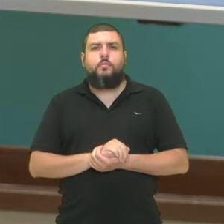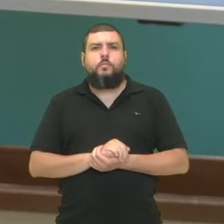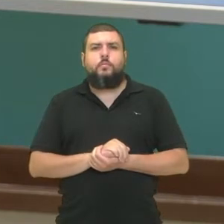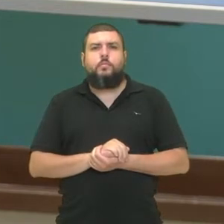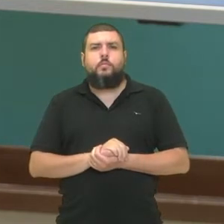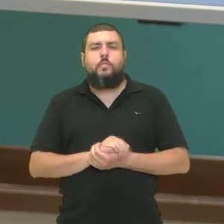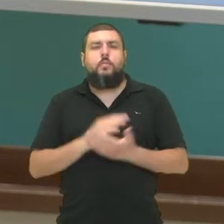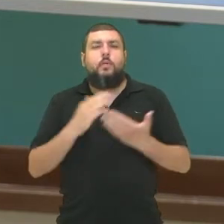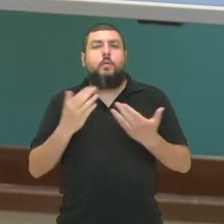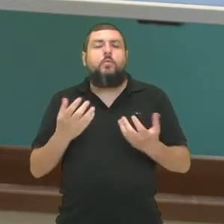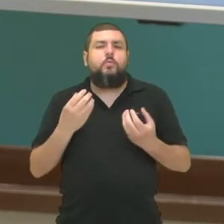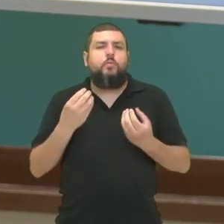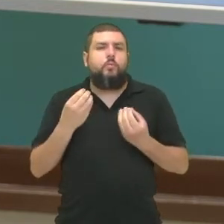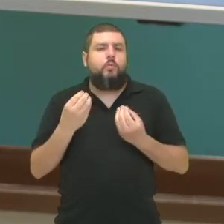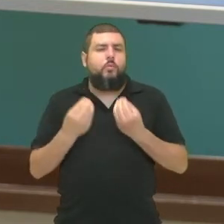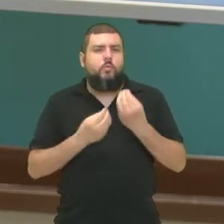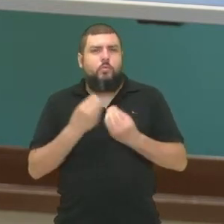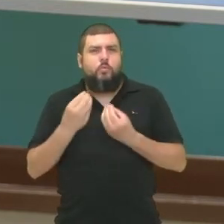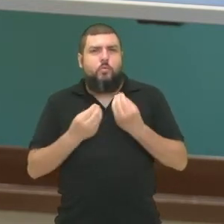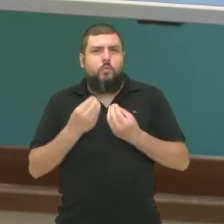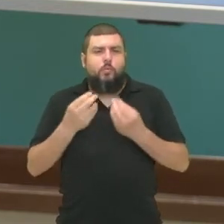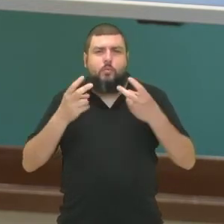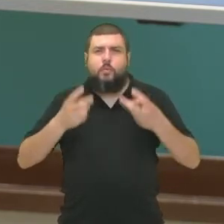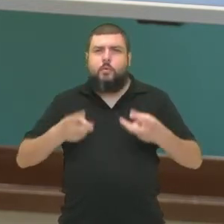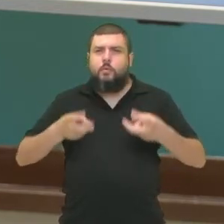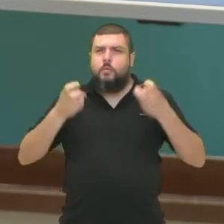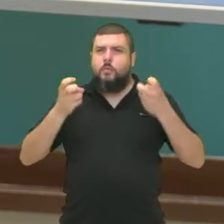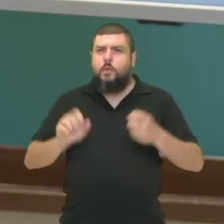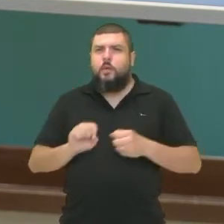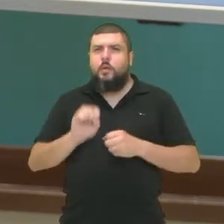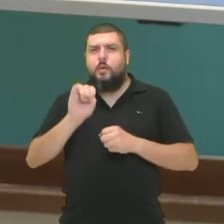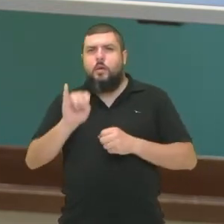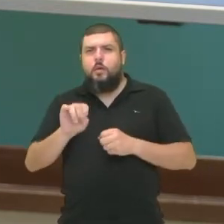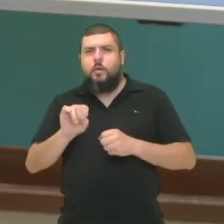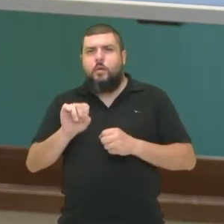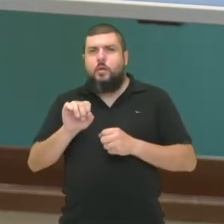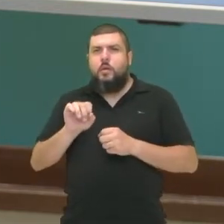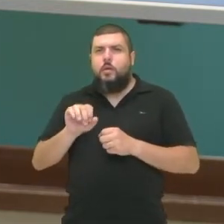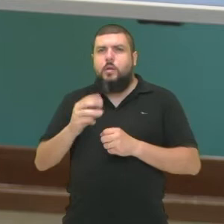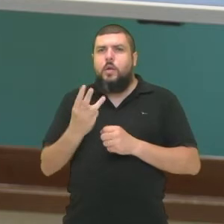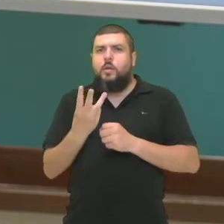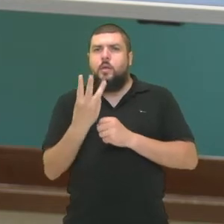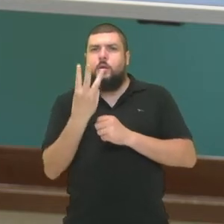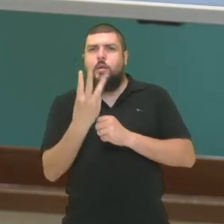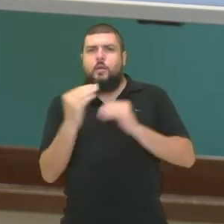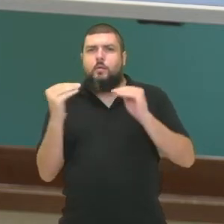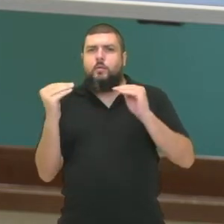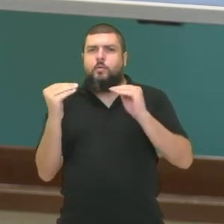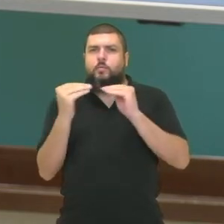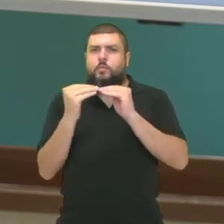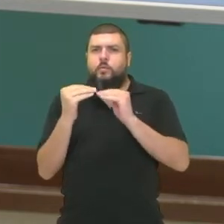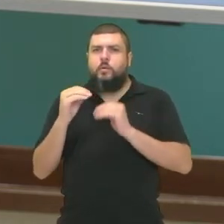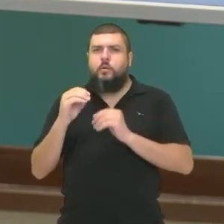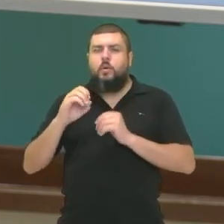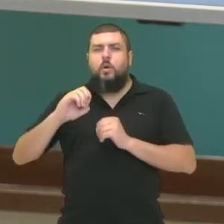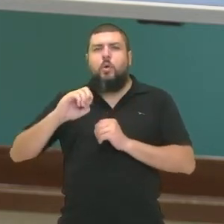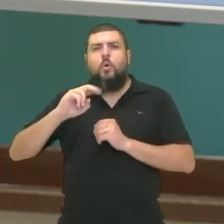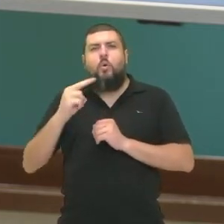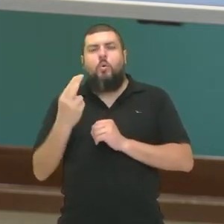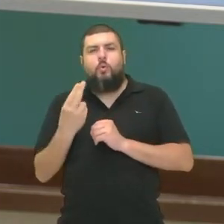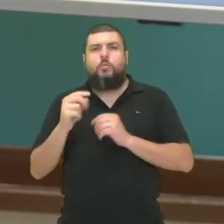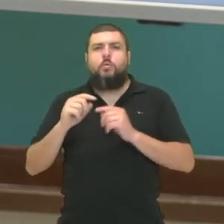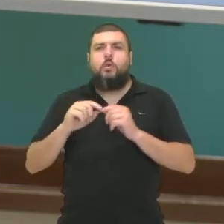ver se esses pontos, os três pontos, estão alinhados, ou seja, são colineares, ou se eles são